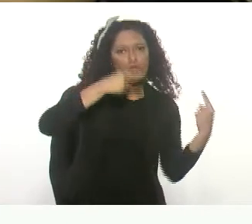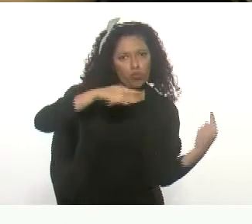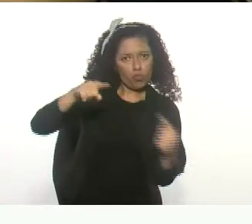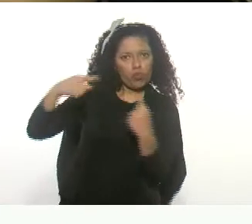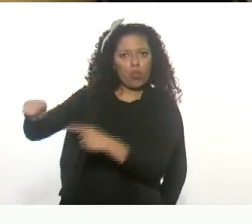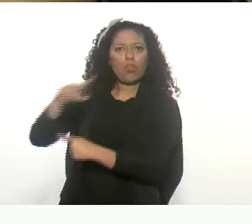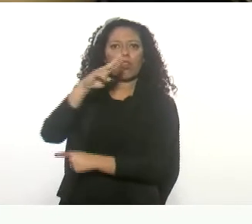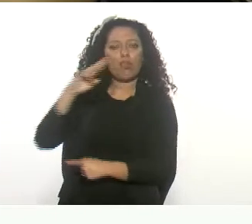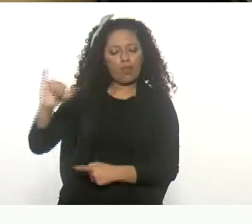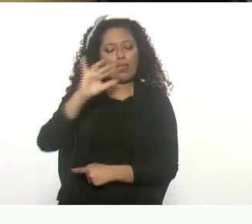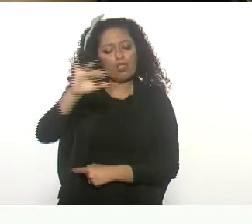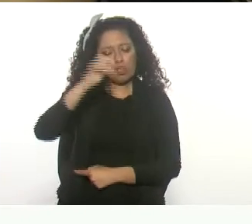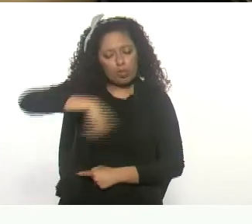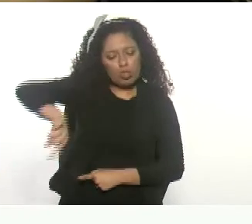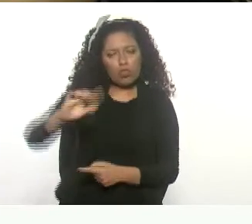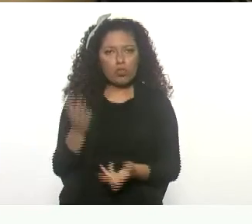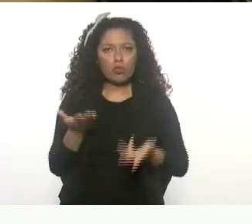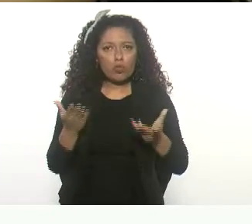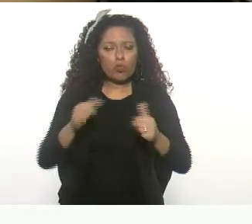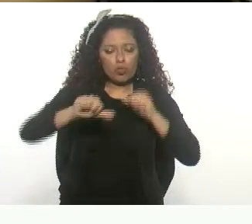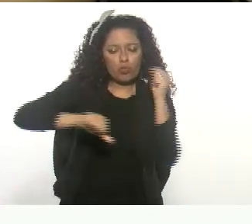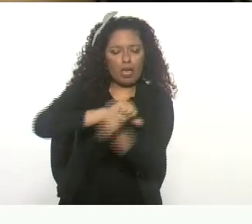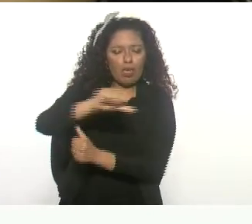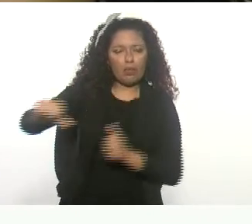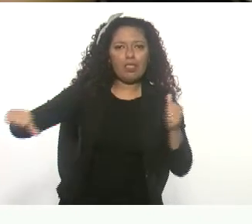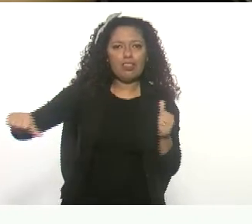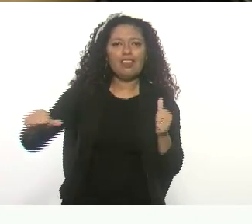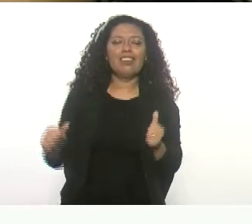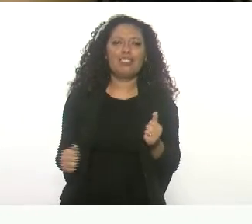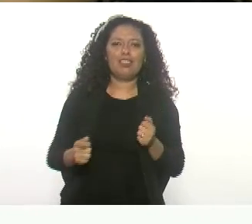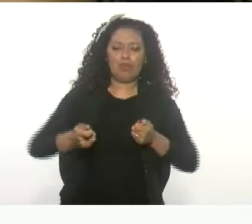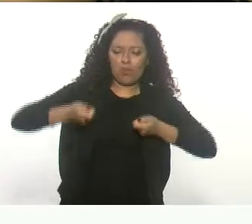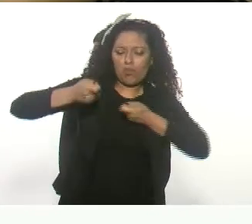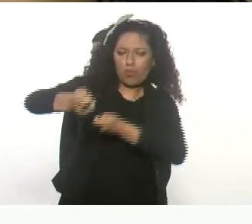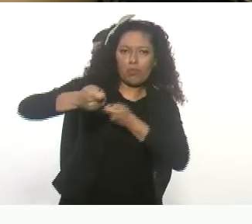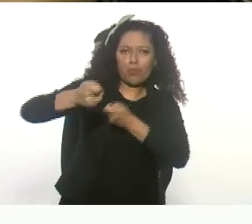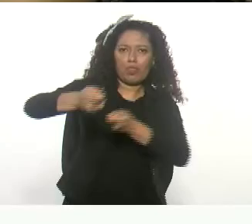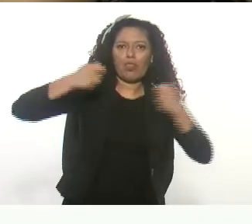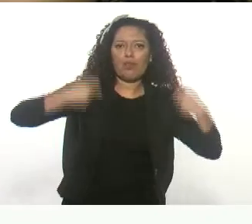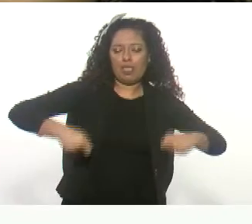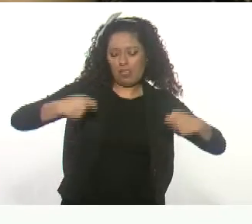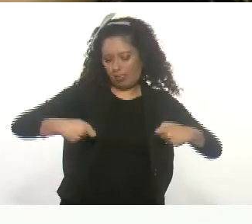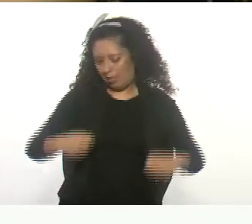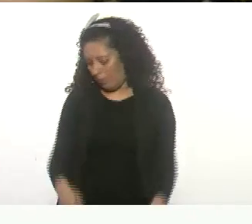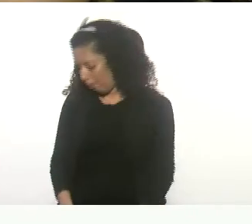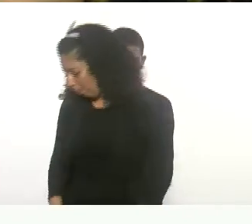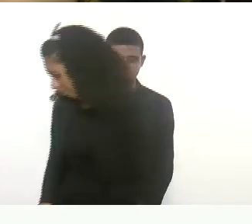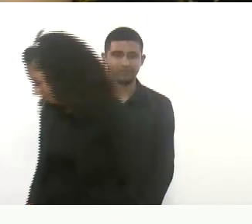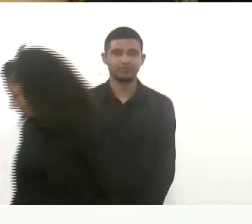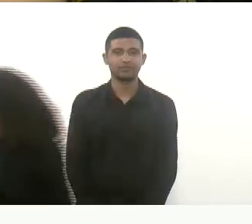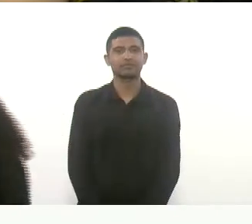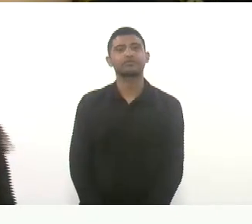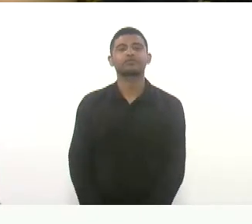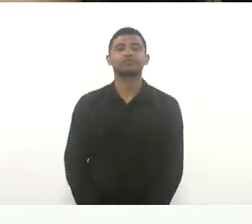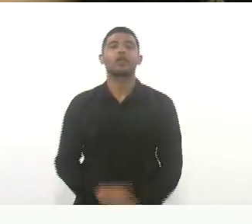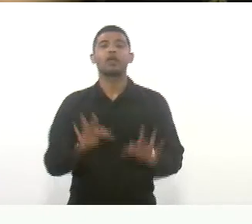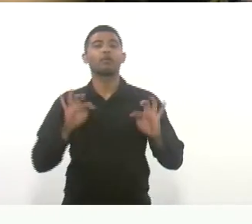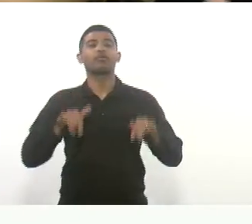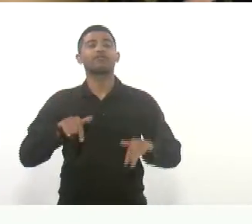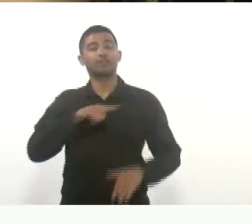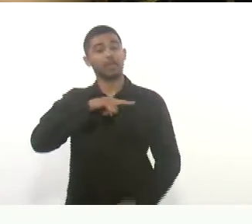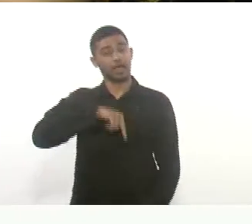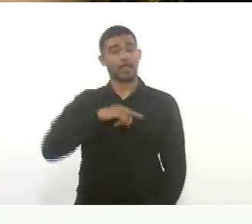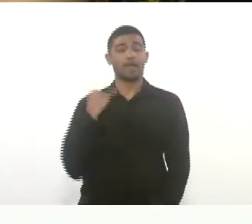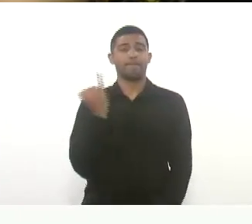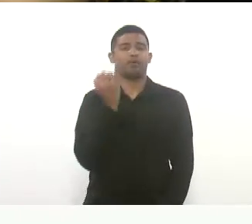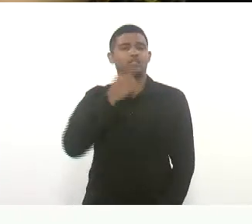gente quer mudar, a gente tem que ir para a batalha. A Lana conhece bem essa terminologia, né? E, por fim, eu acho que é algo muito importante